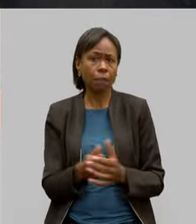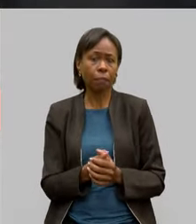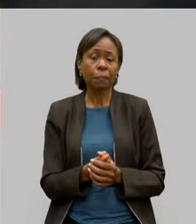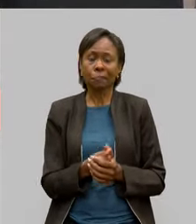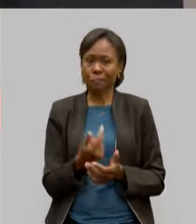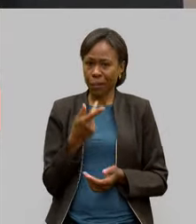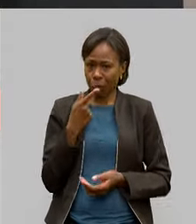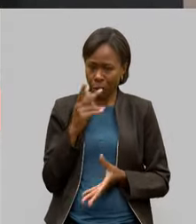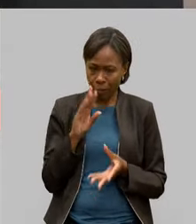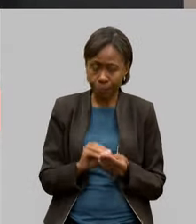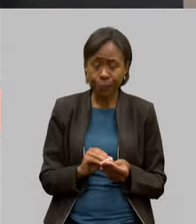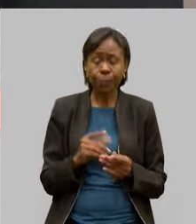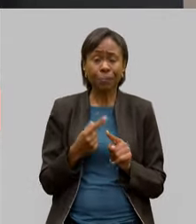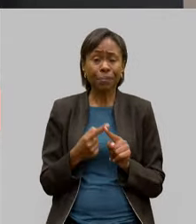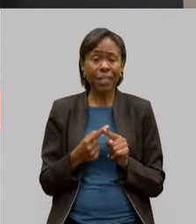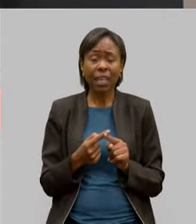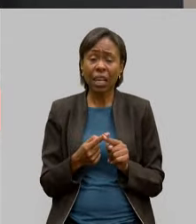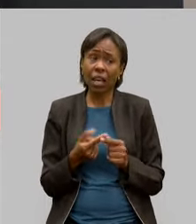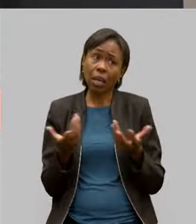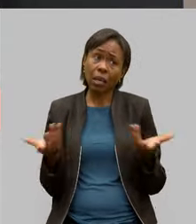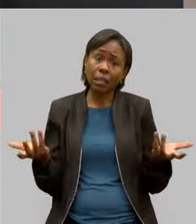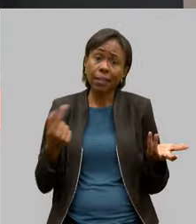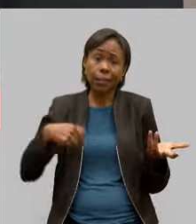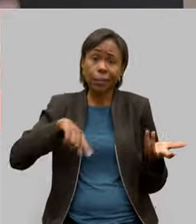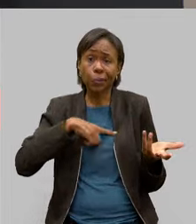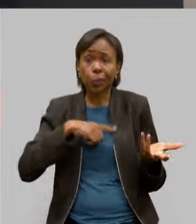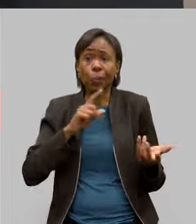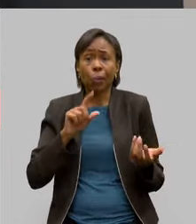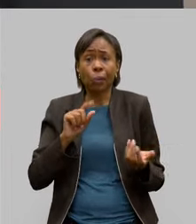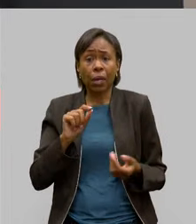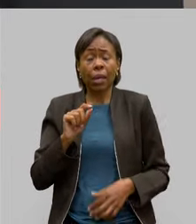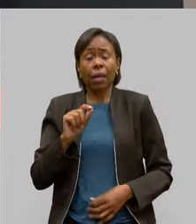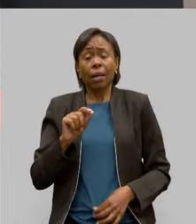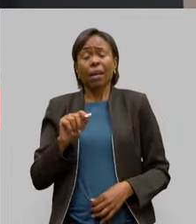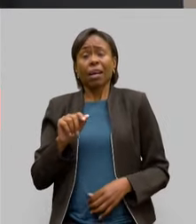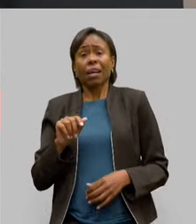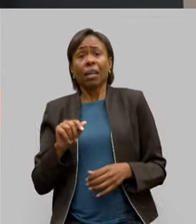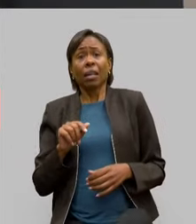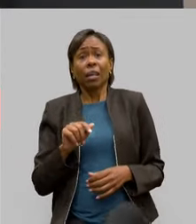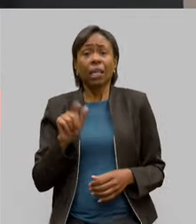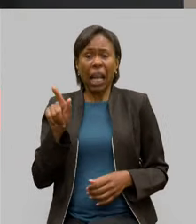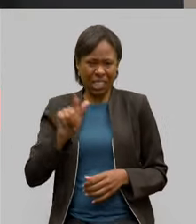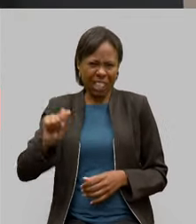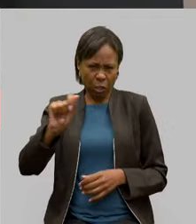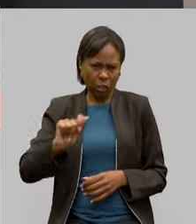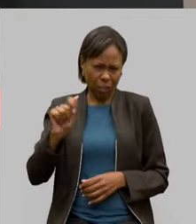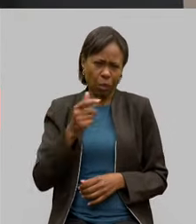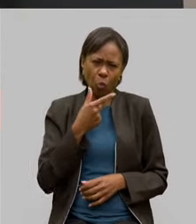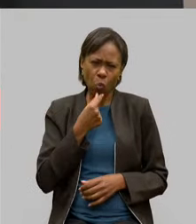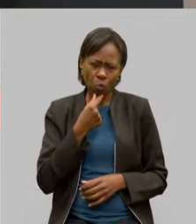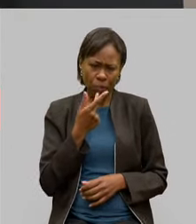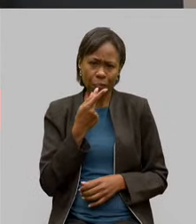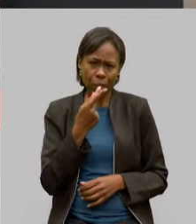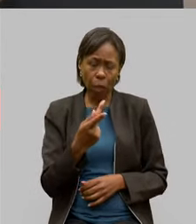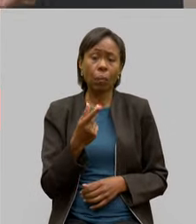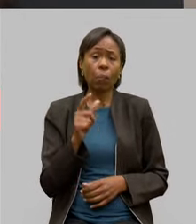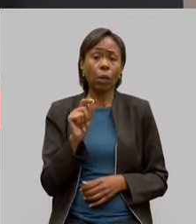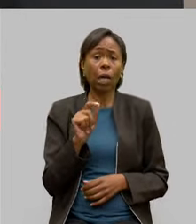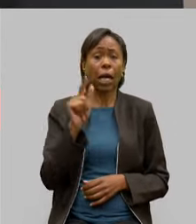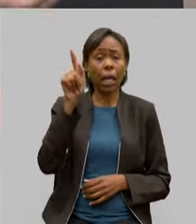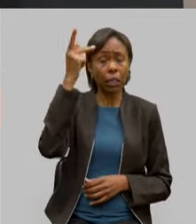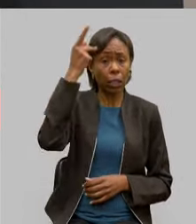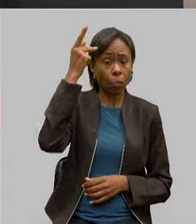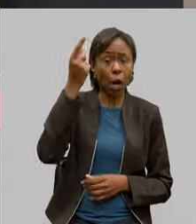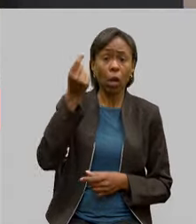encerrar porque senão é isso nós vamos ficar igual o o o Leandro Cruz falou da Amem eh O que o São Paulo tá